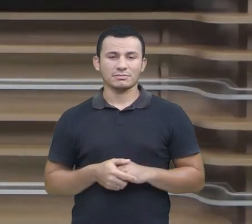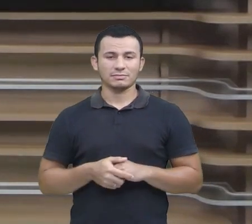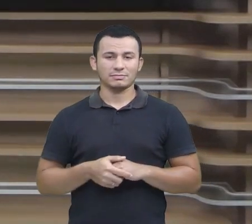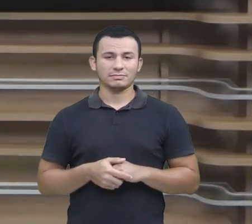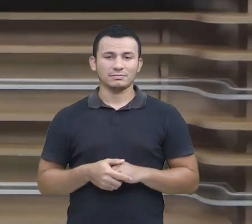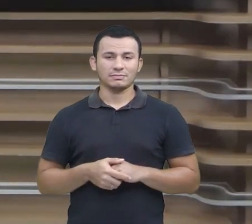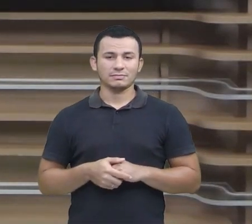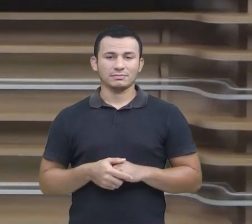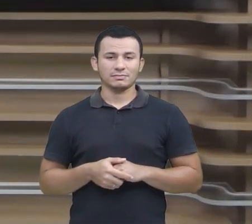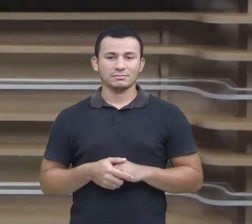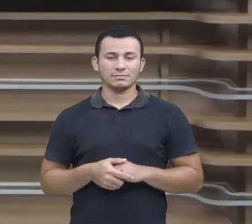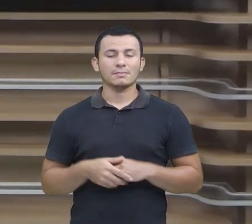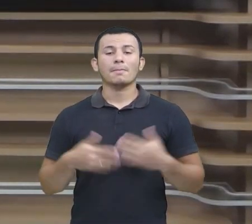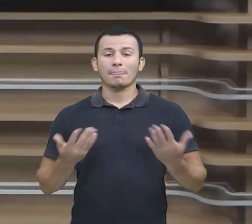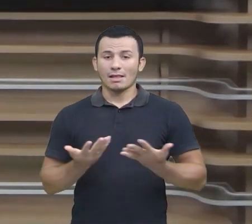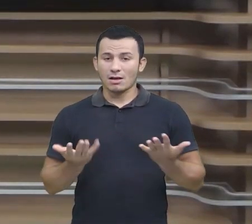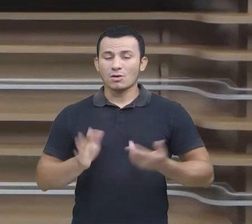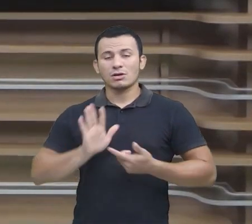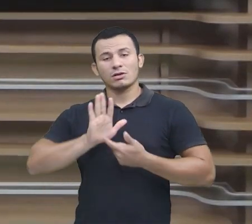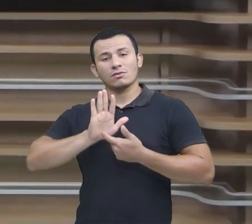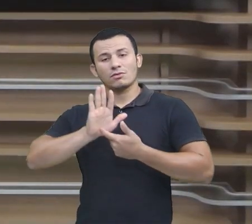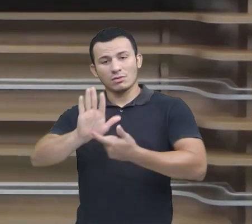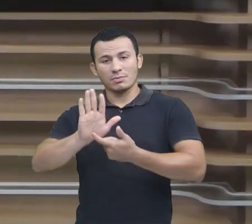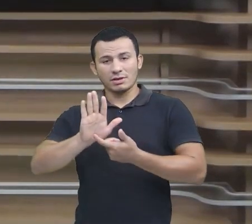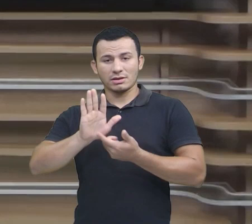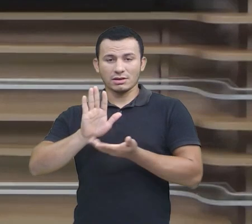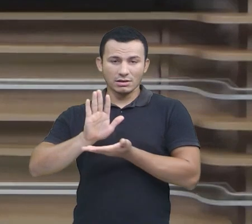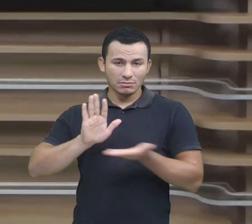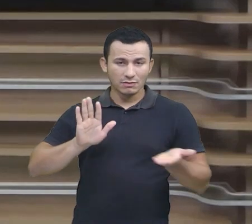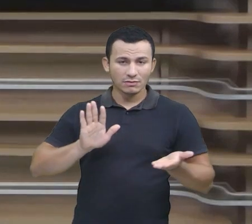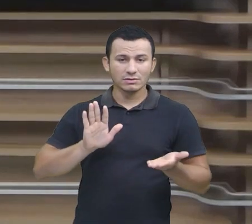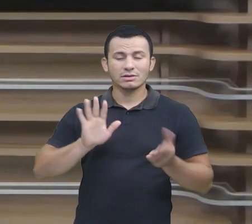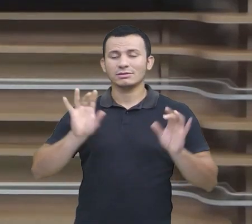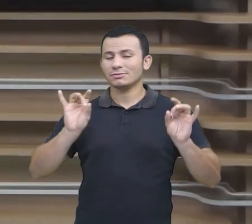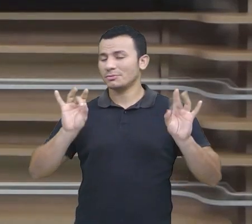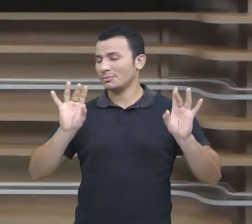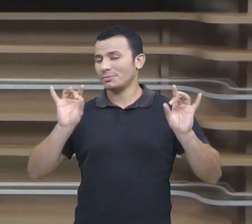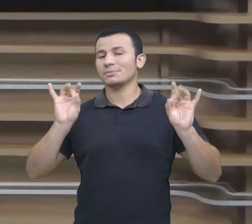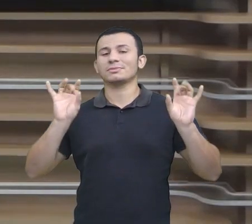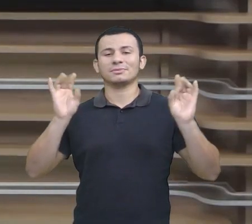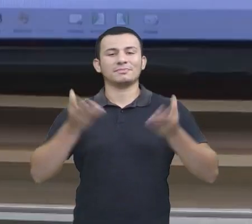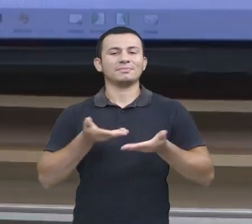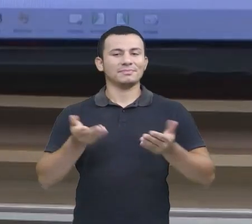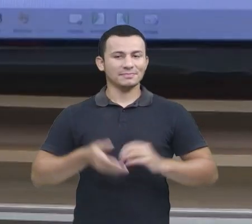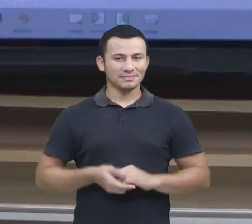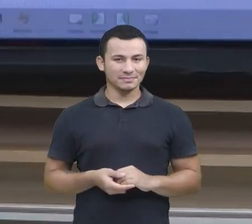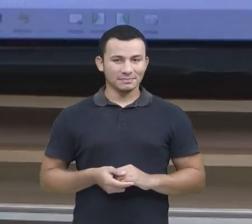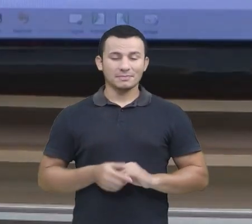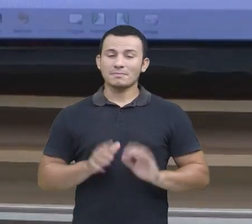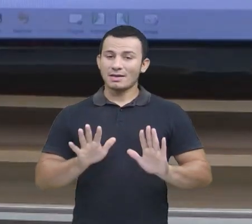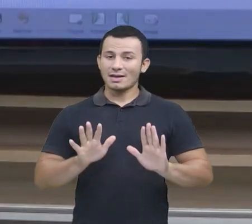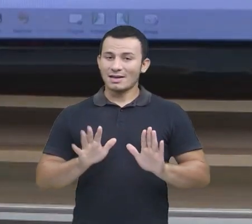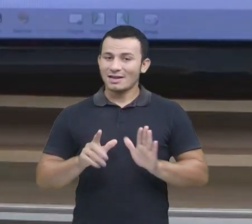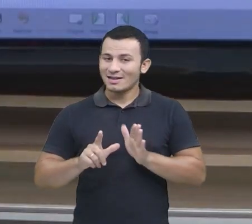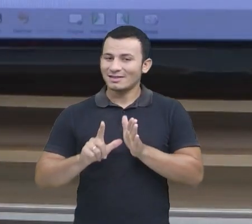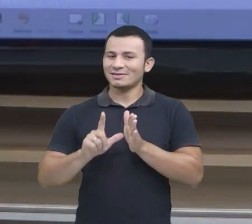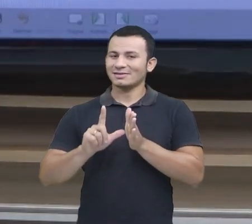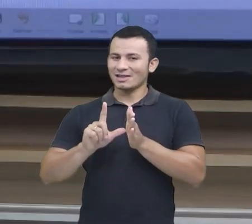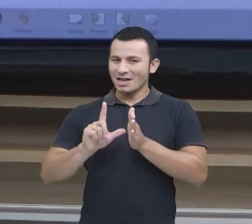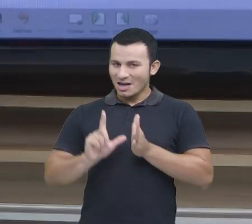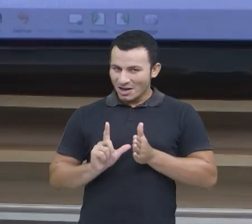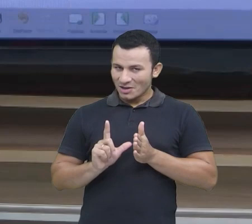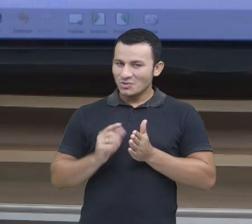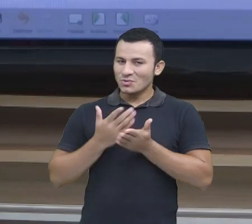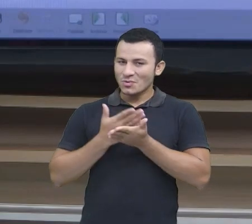eu quero apresentar algo muito especial para vocês. Mas antes de nós